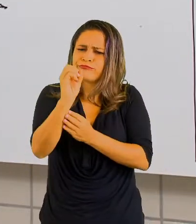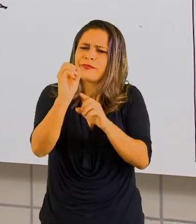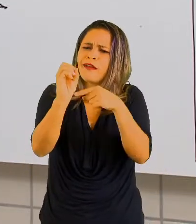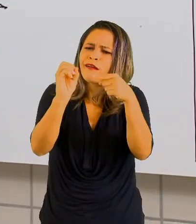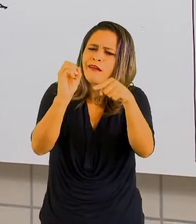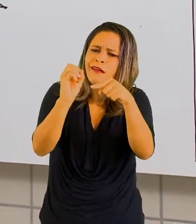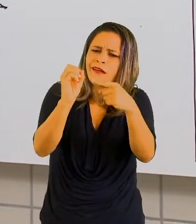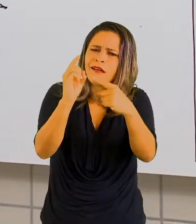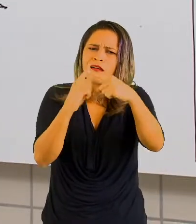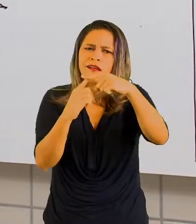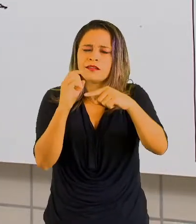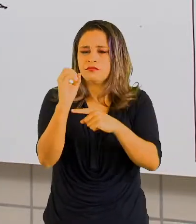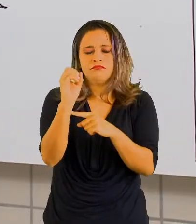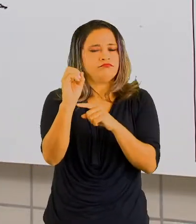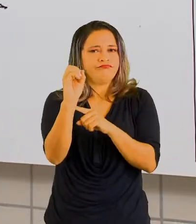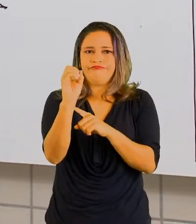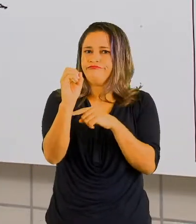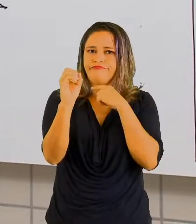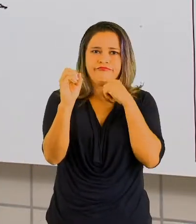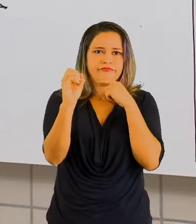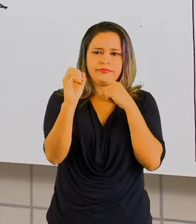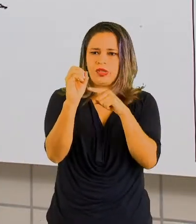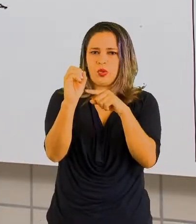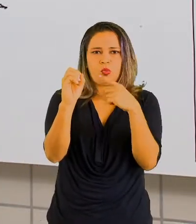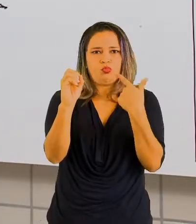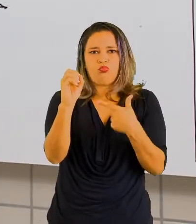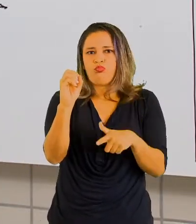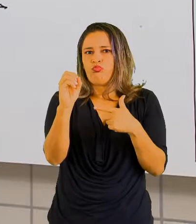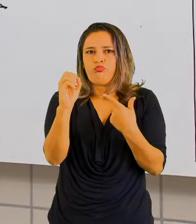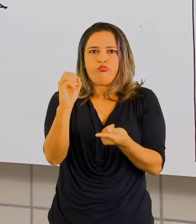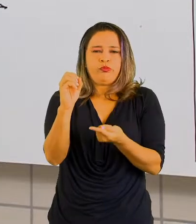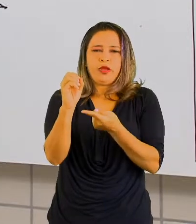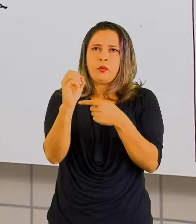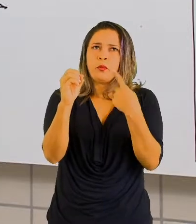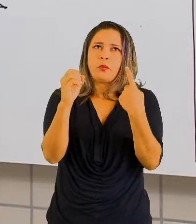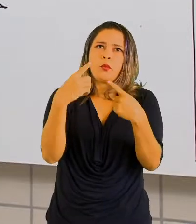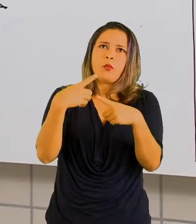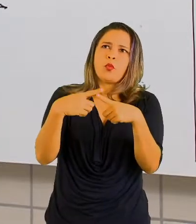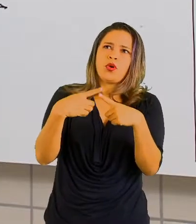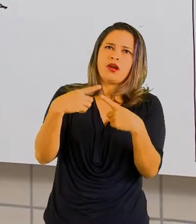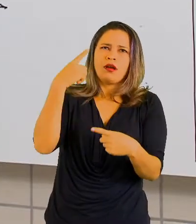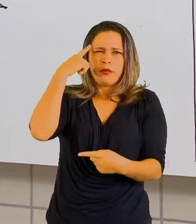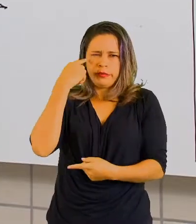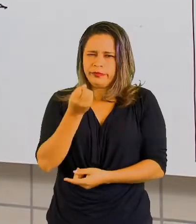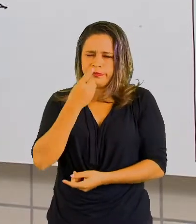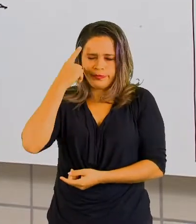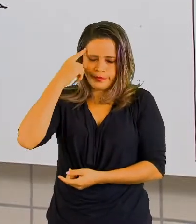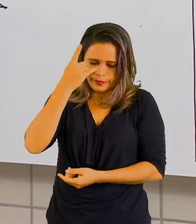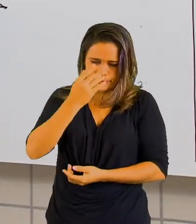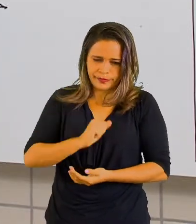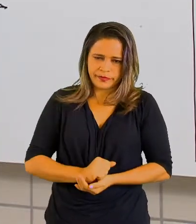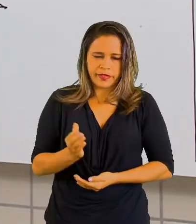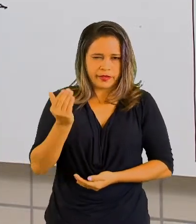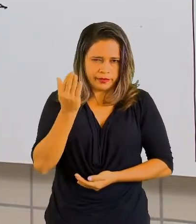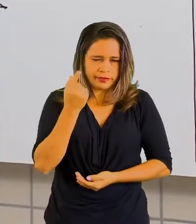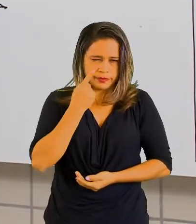faz sentido a gente falar em sinal para o zero porque, vamos pensar bem, vem aqui comigo,